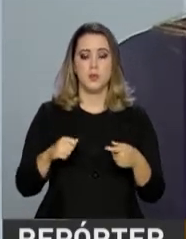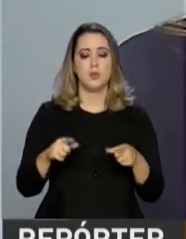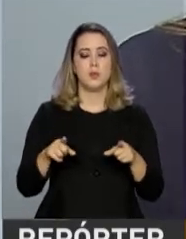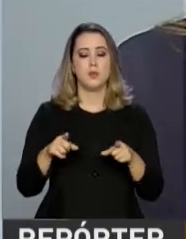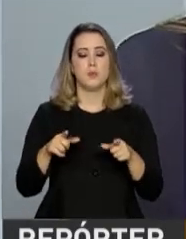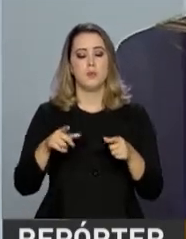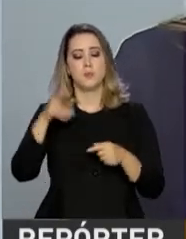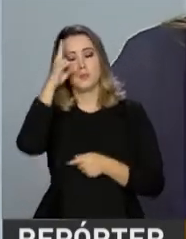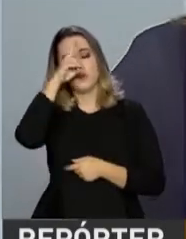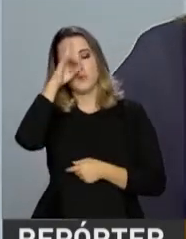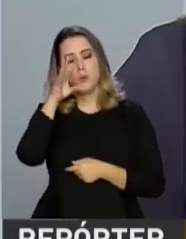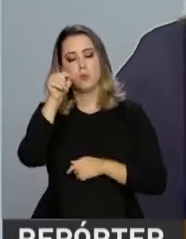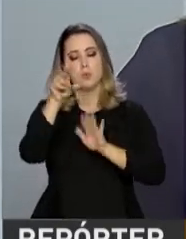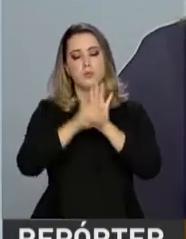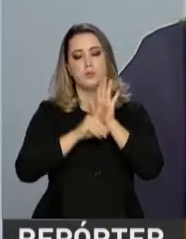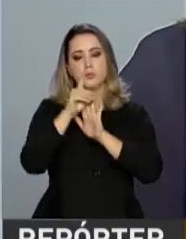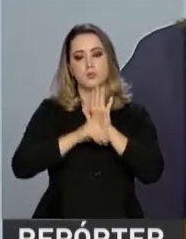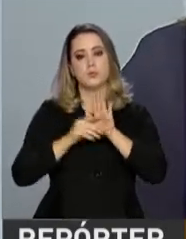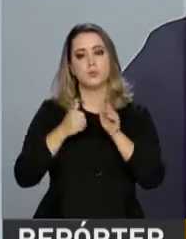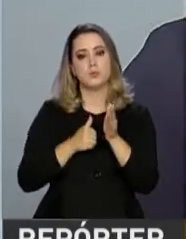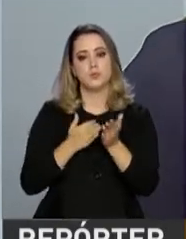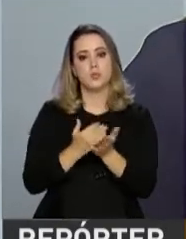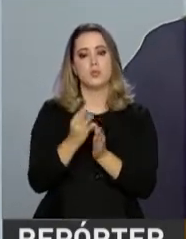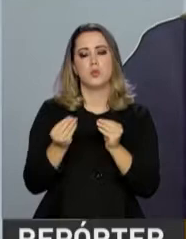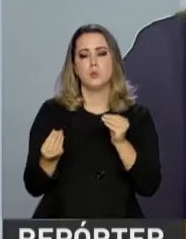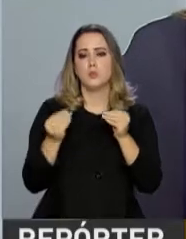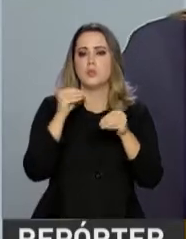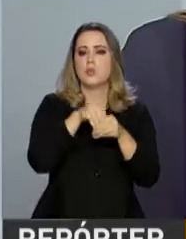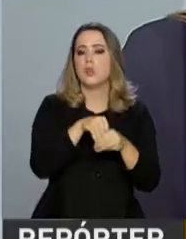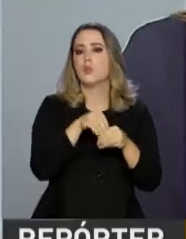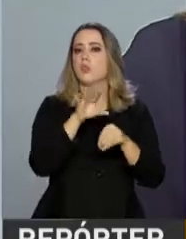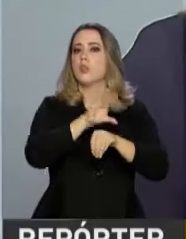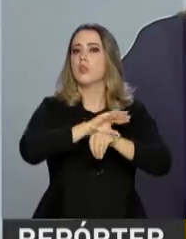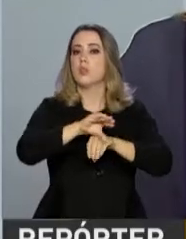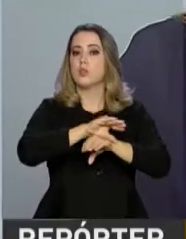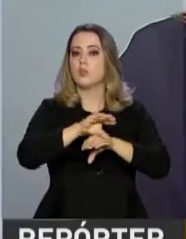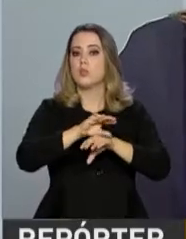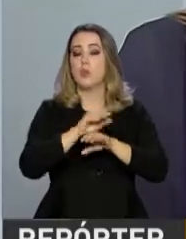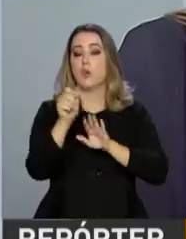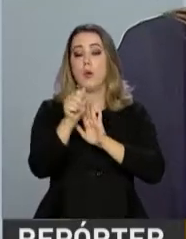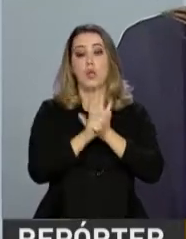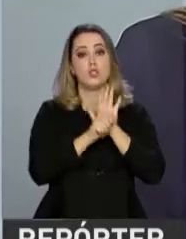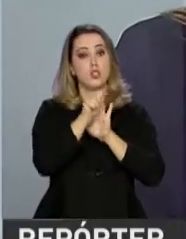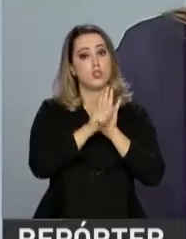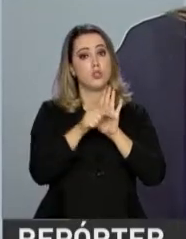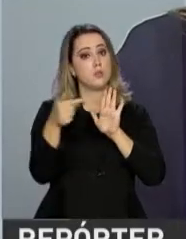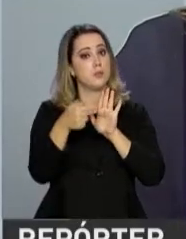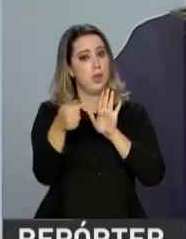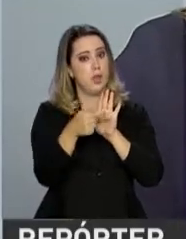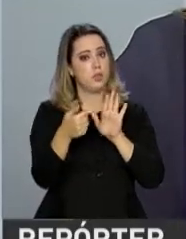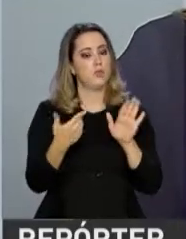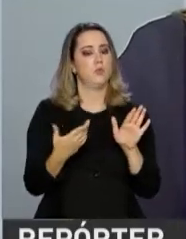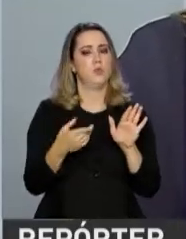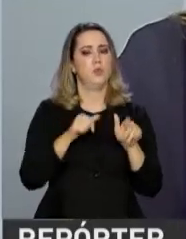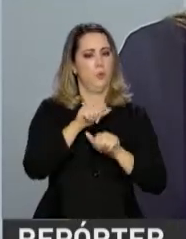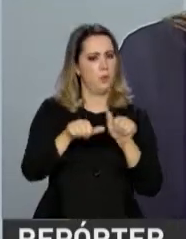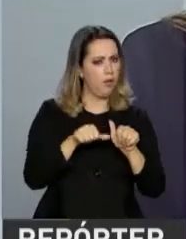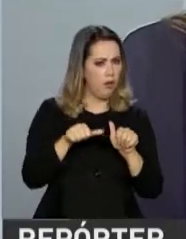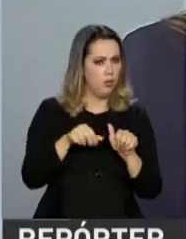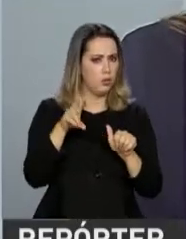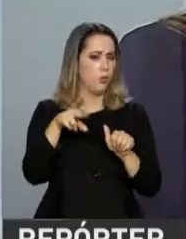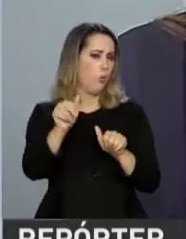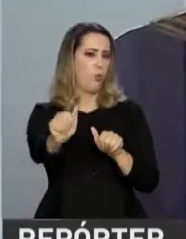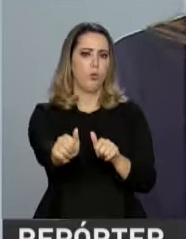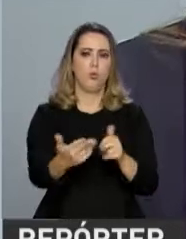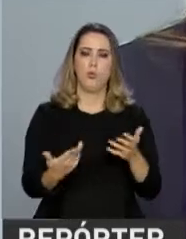no brasil estão desde 1988 na constituição é o artigo 7º da constituição eles nunca poderiam ser alterado ou suprimido por